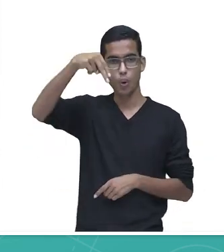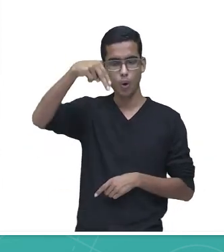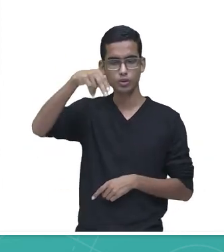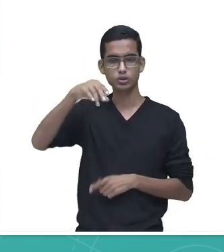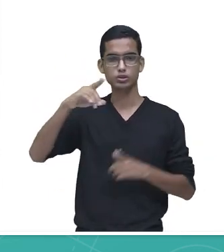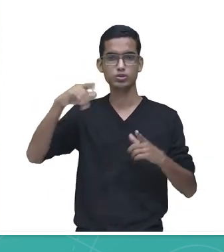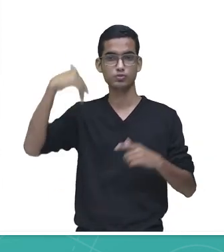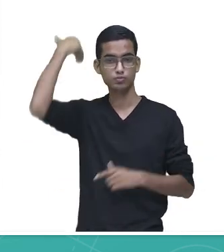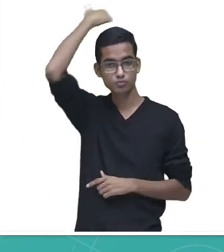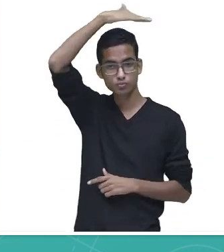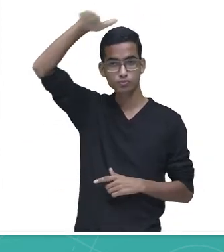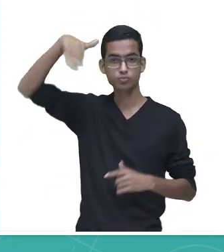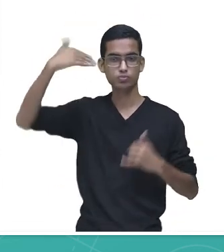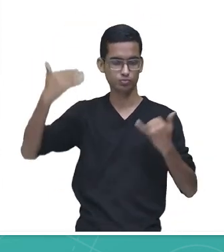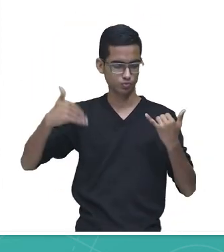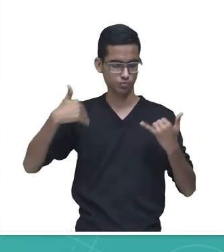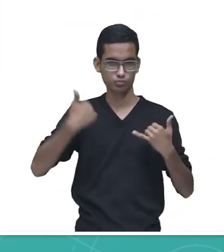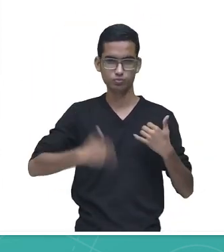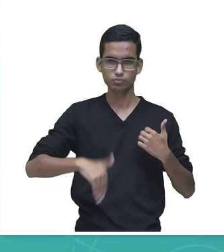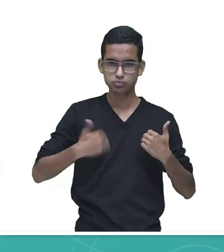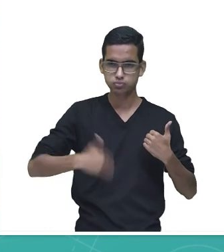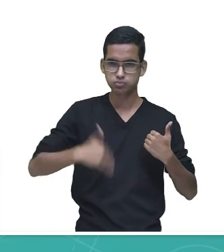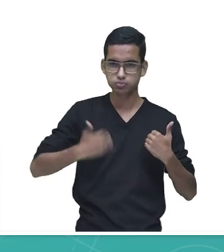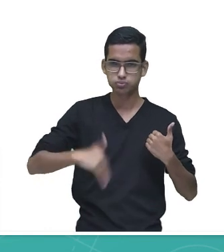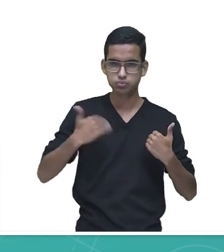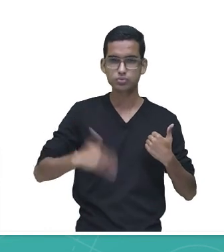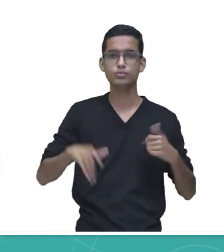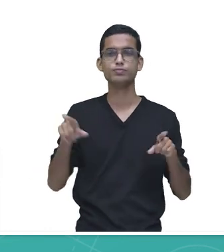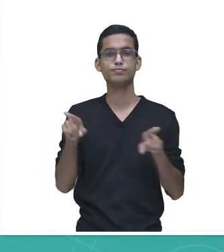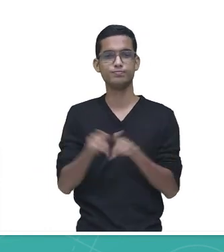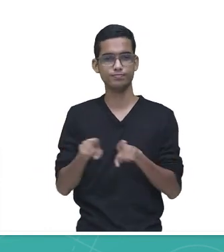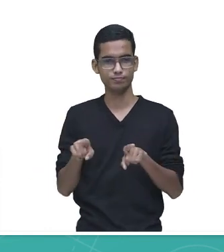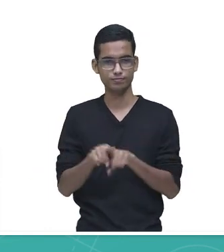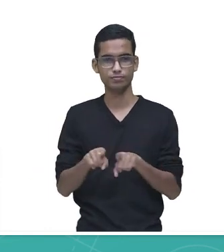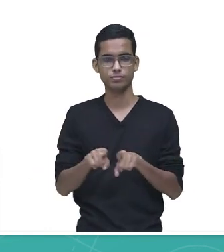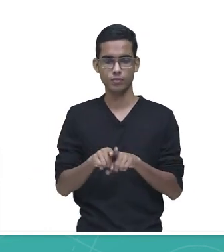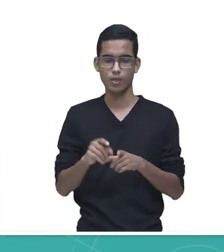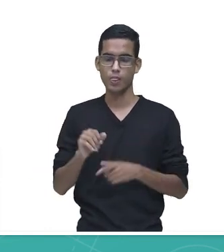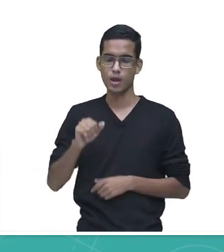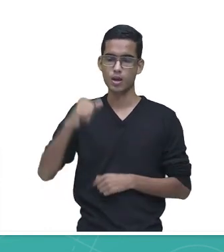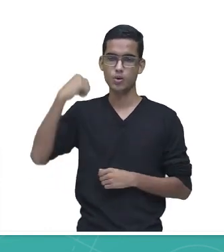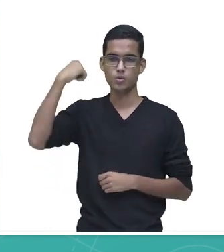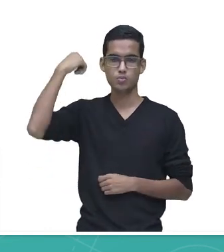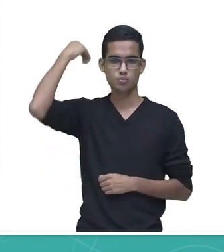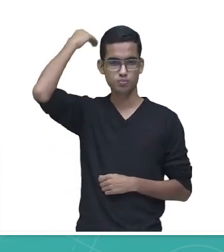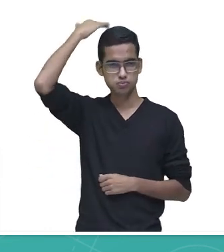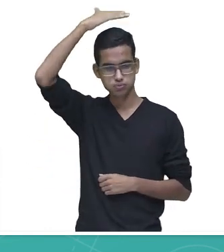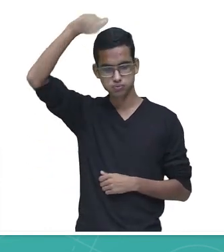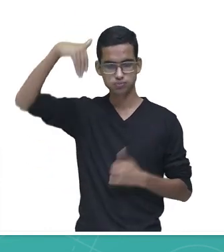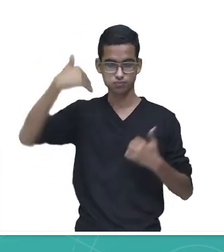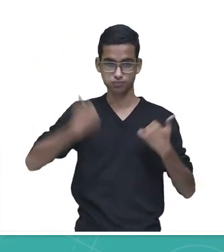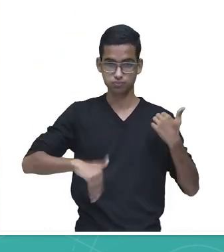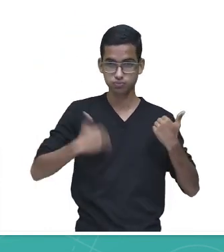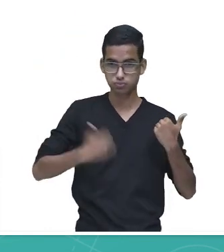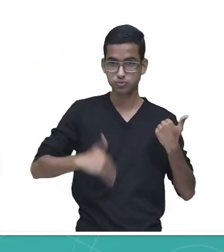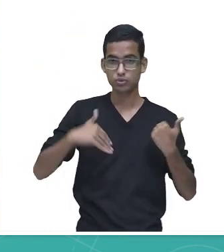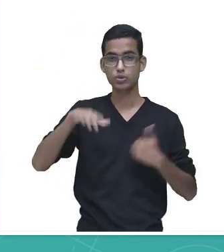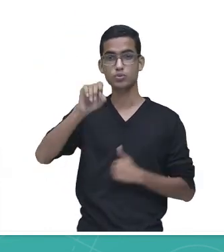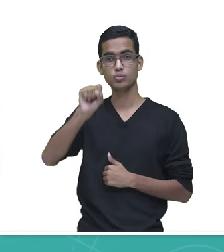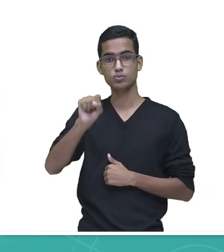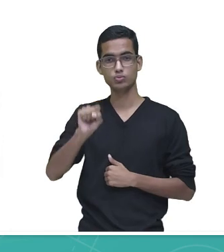regionalização norte-sul foi elaborada para designar a atual conjuntura socioeconômica internacional